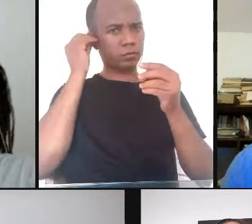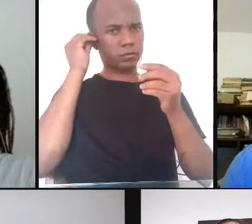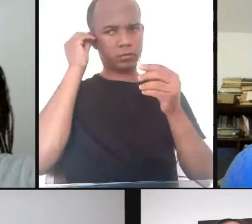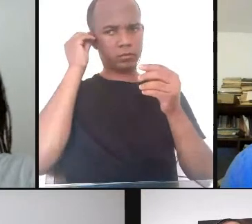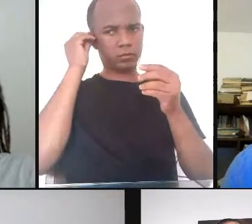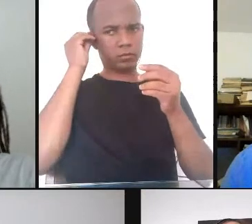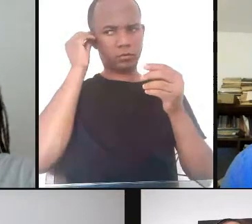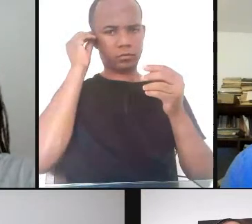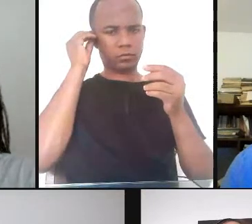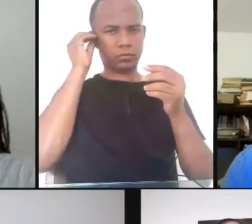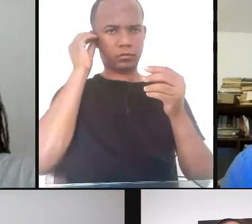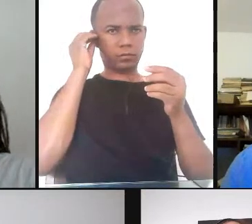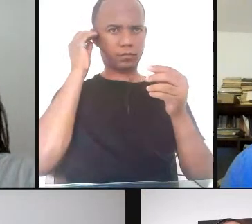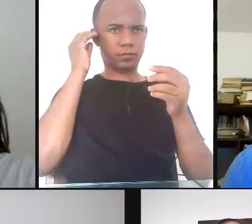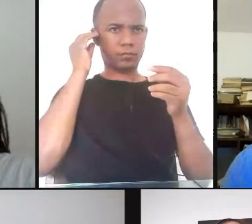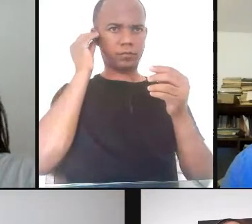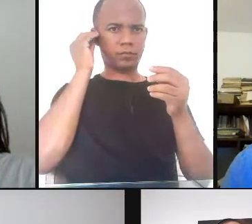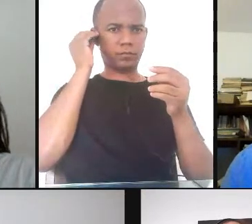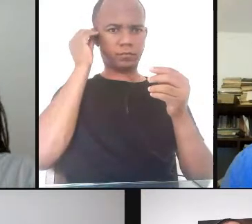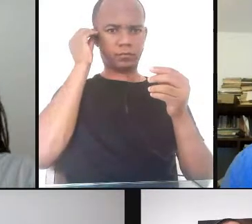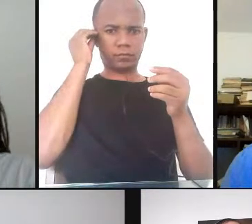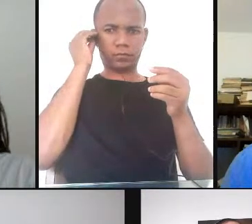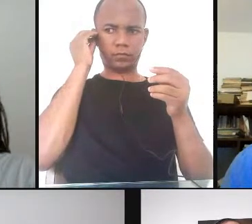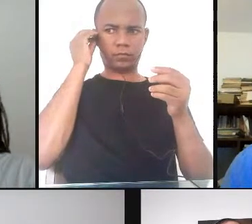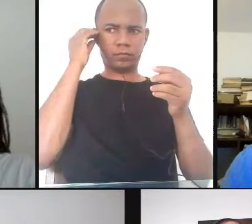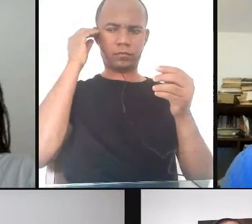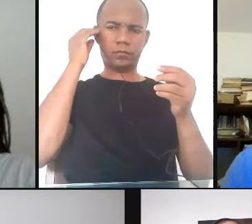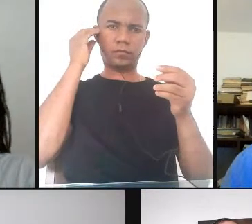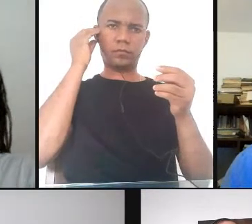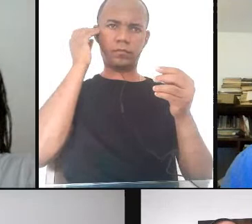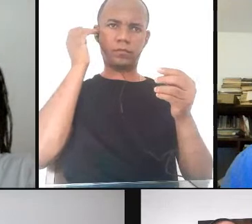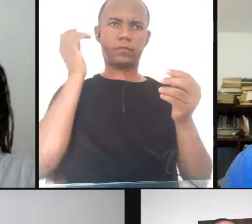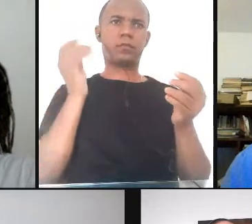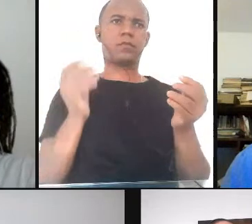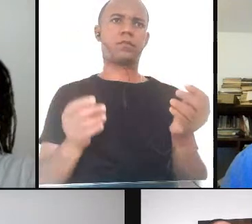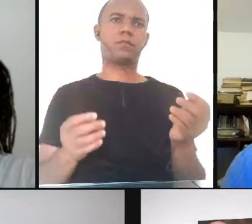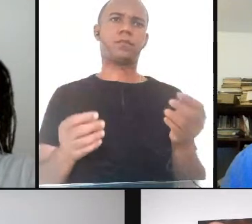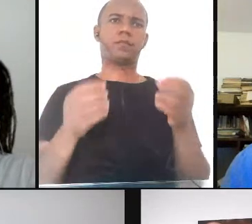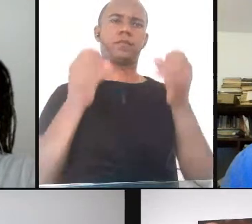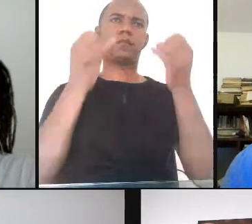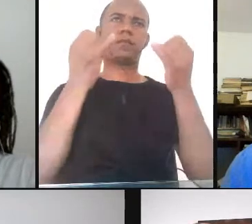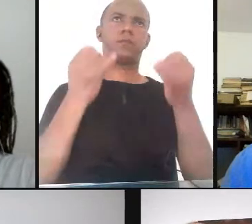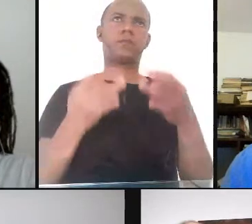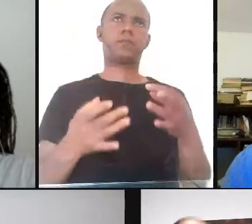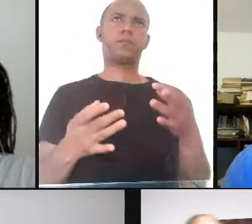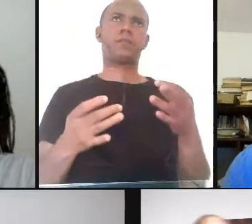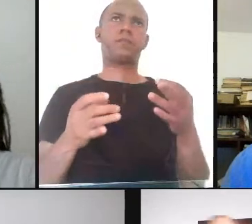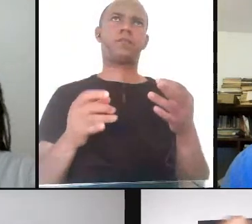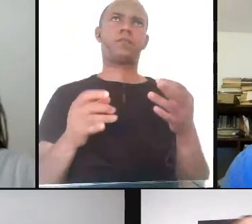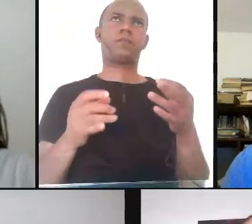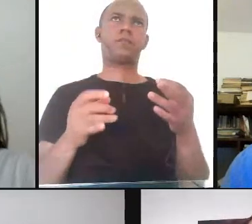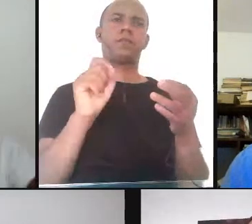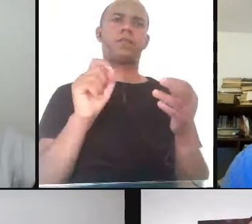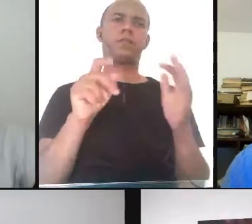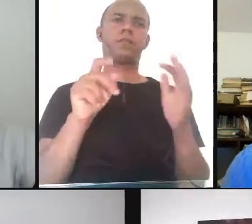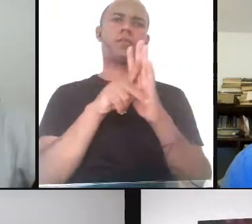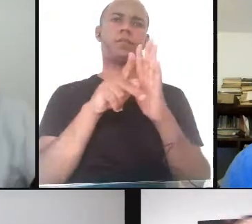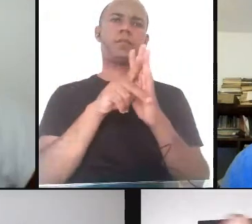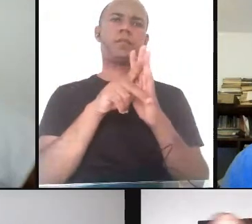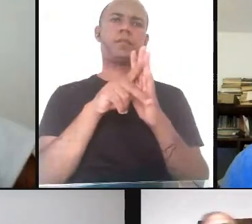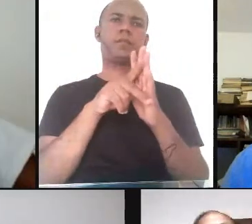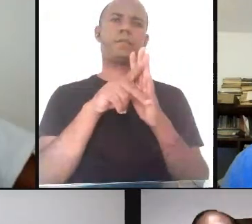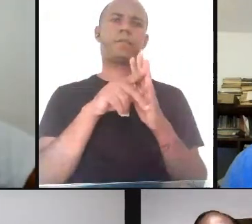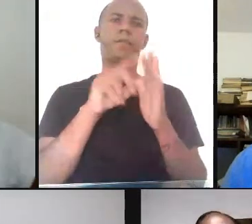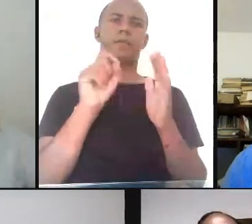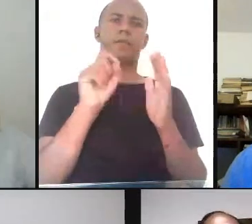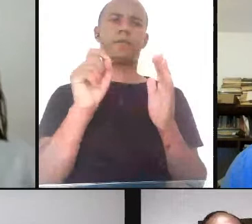e eu plasmo isso em Nós do Macurungo, porque toma esse aspecto como